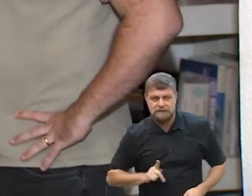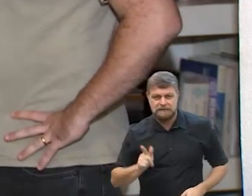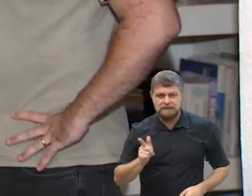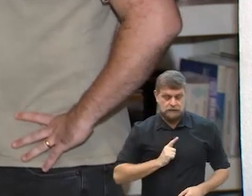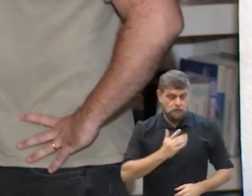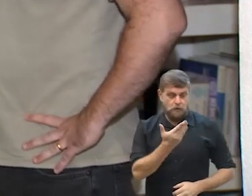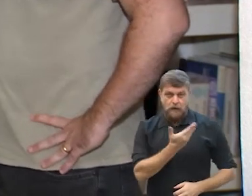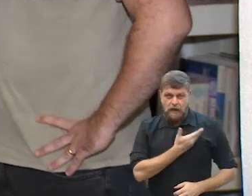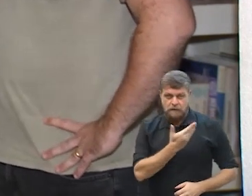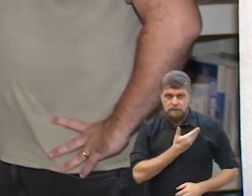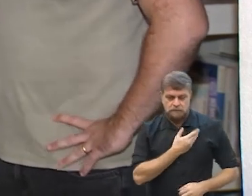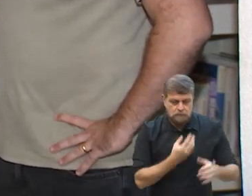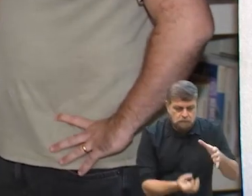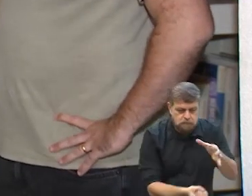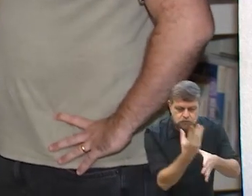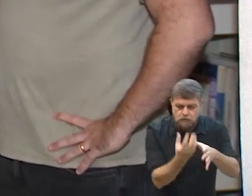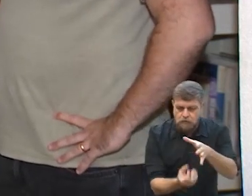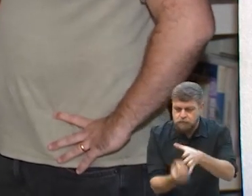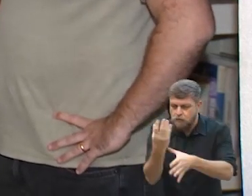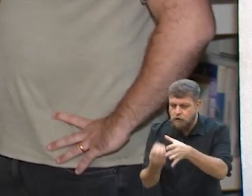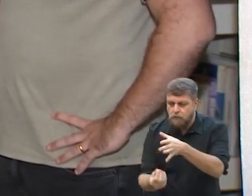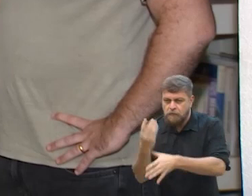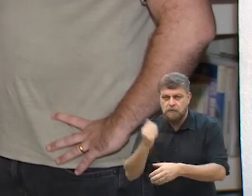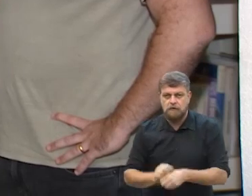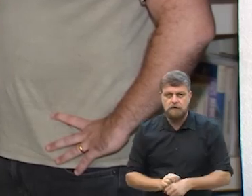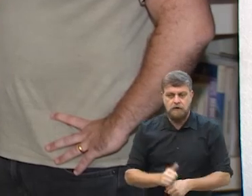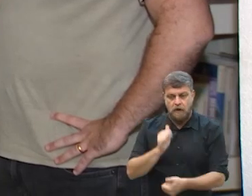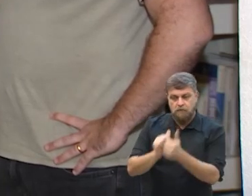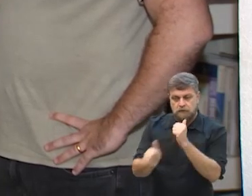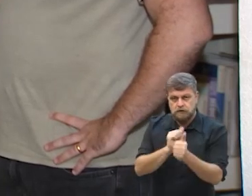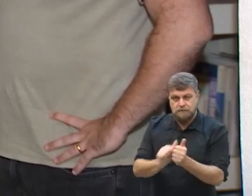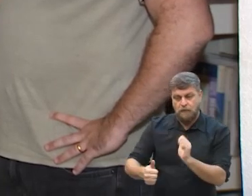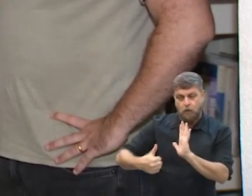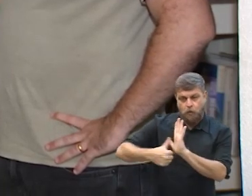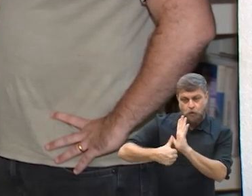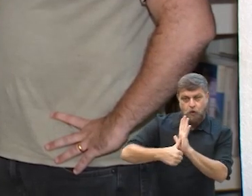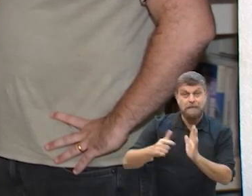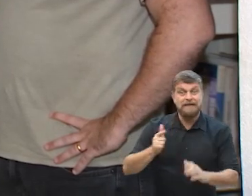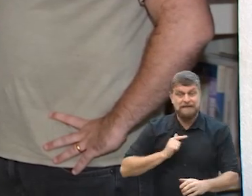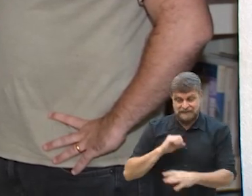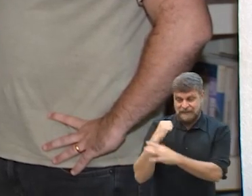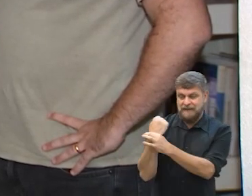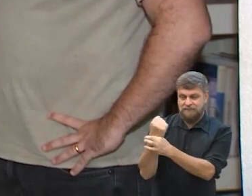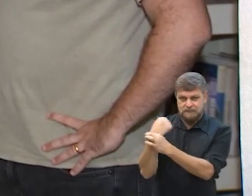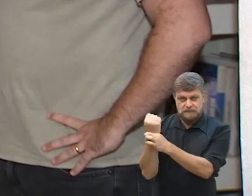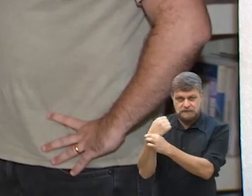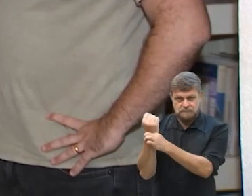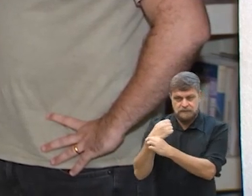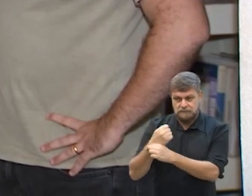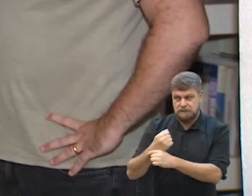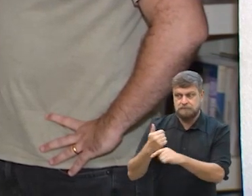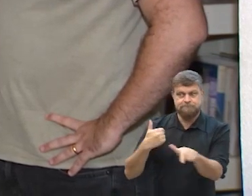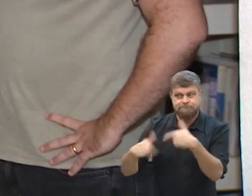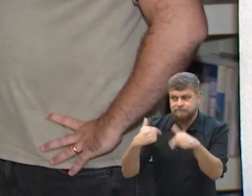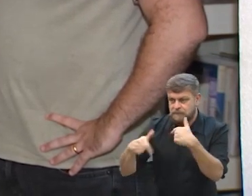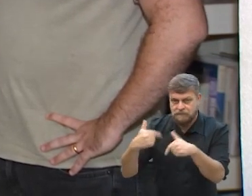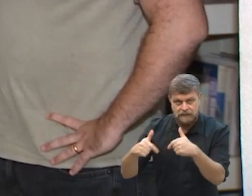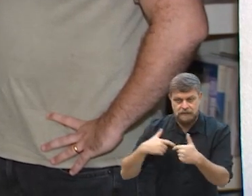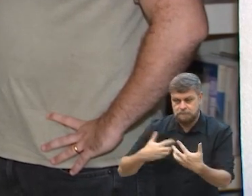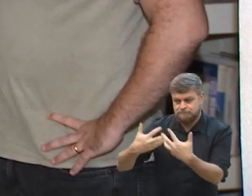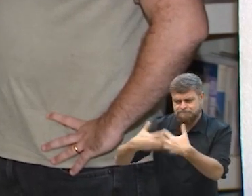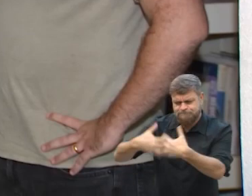outros amigos nós fomos montando. Então os clubes hoje, a maioria tem todos o seu departamento de fisioterapia, que precisam ficar mais ativos